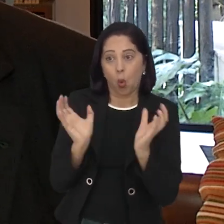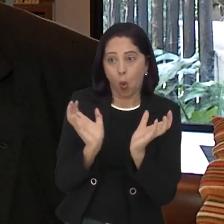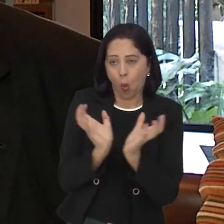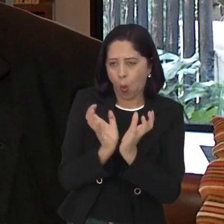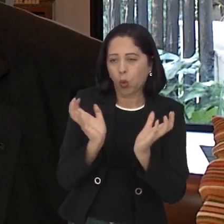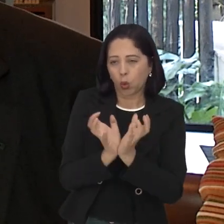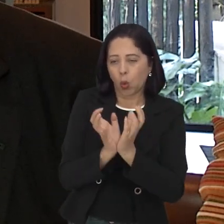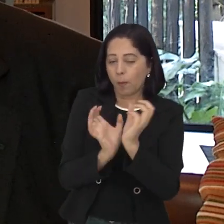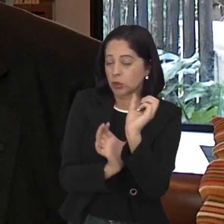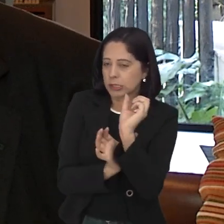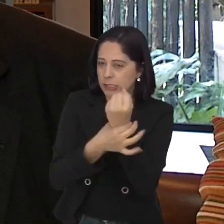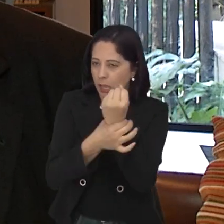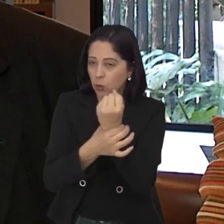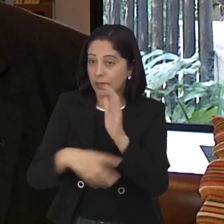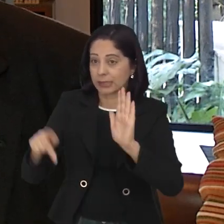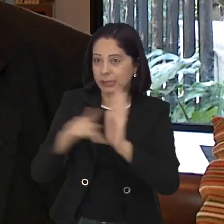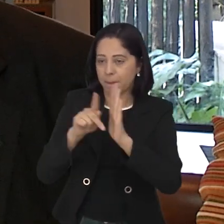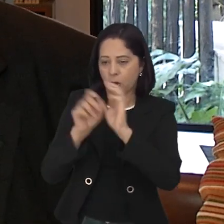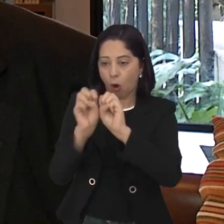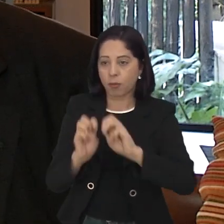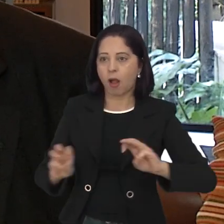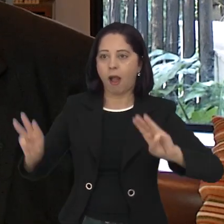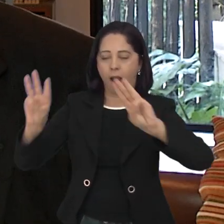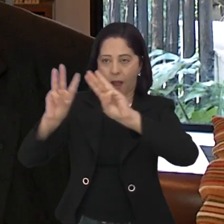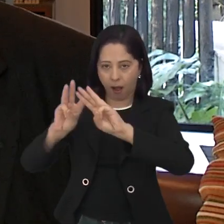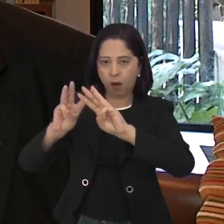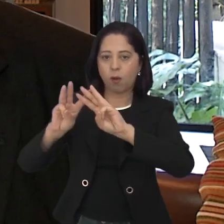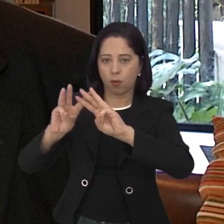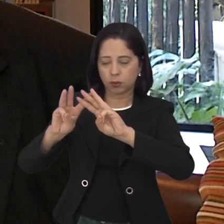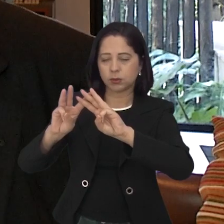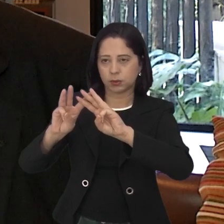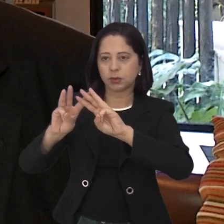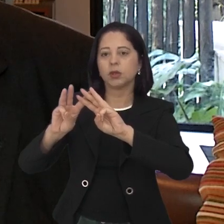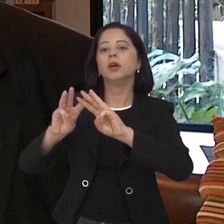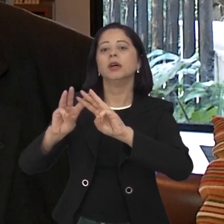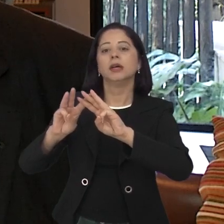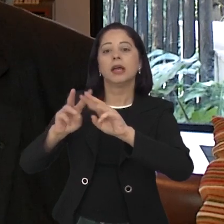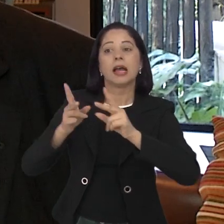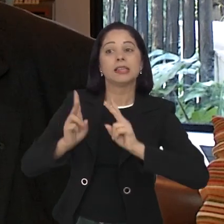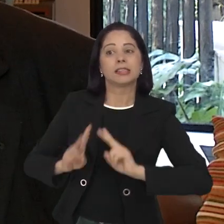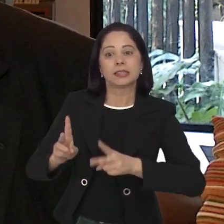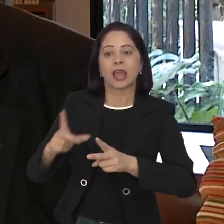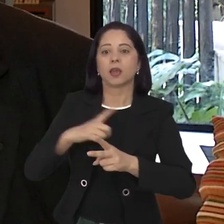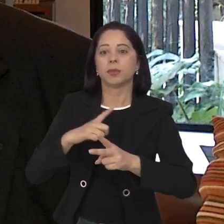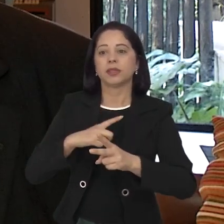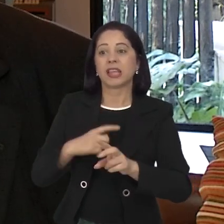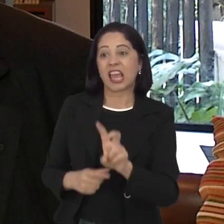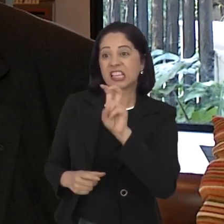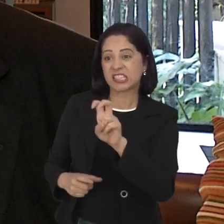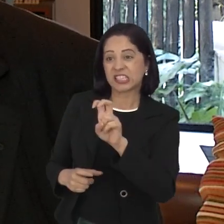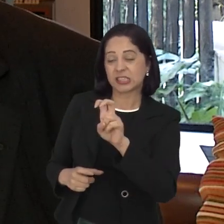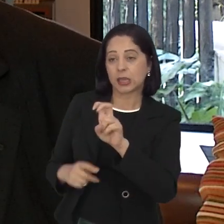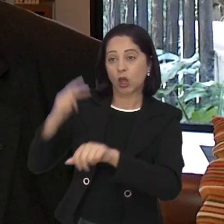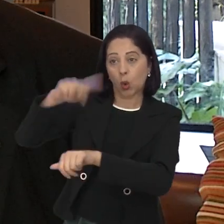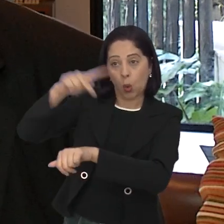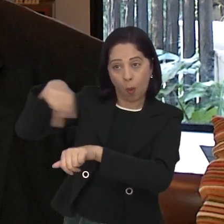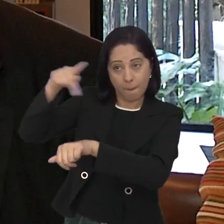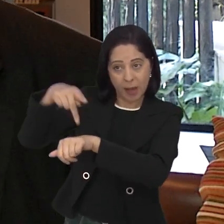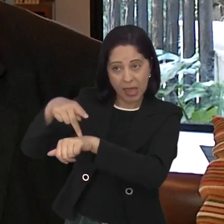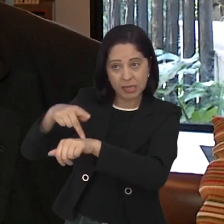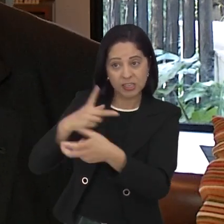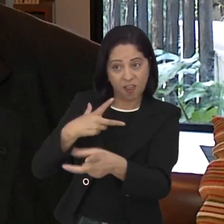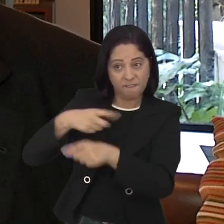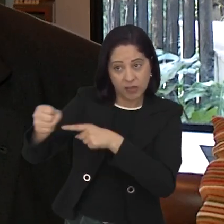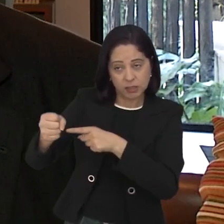ONU que é o é o órgão mais atuante e principal da ONU ele é composto por cinco estados